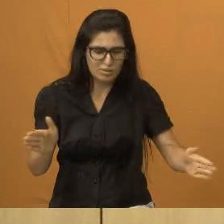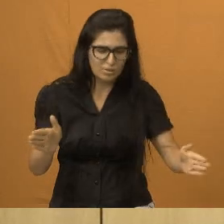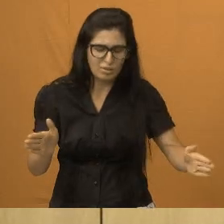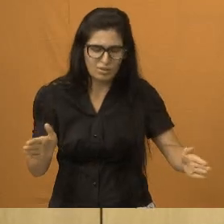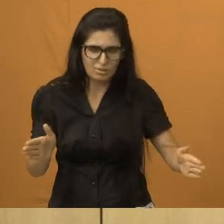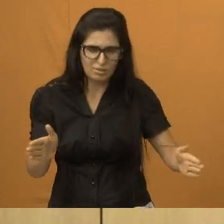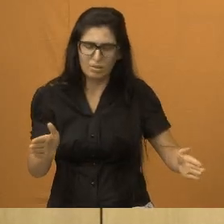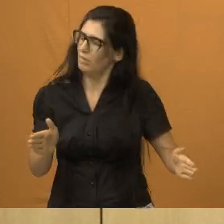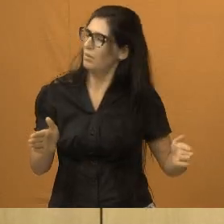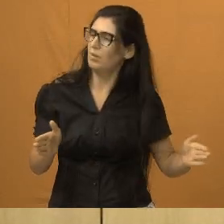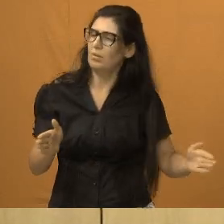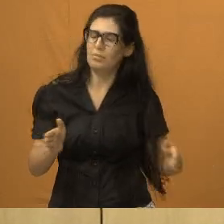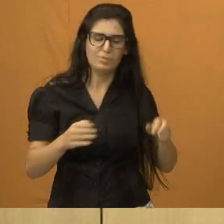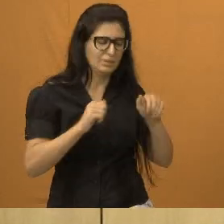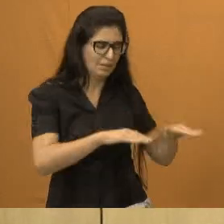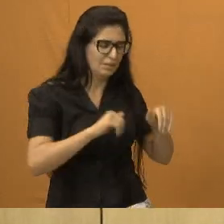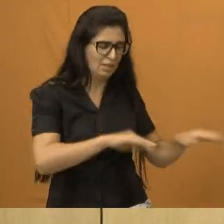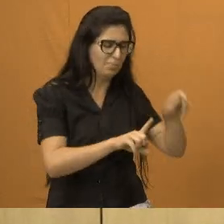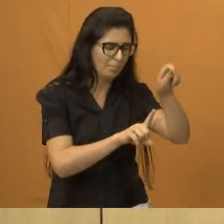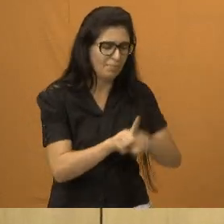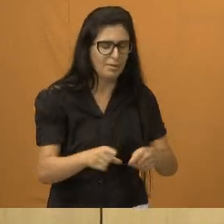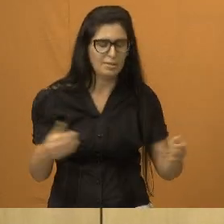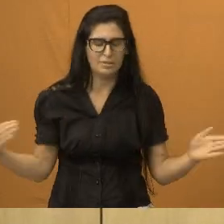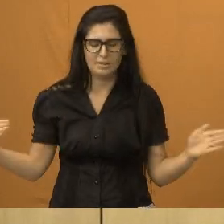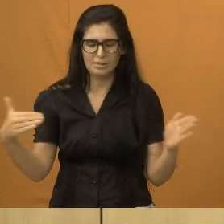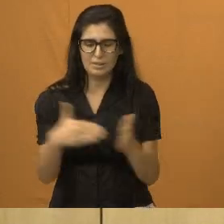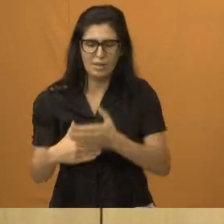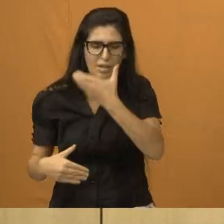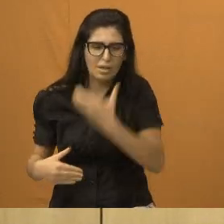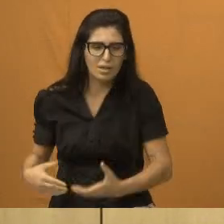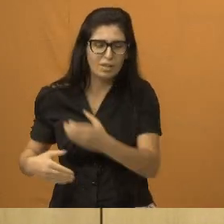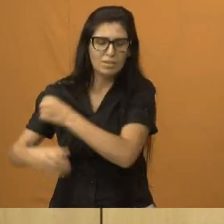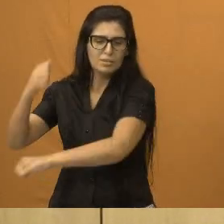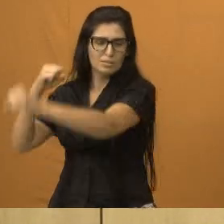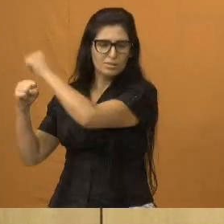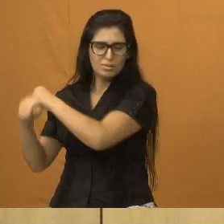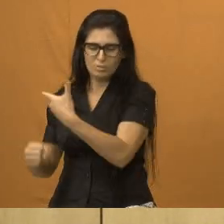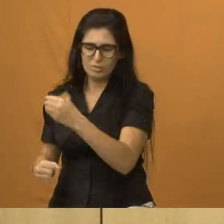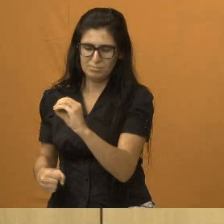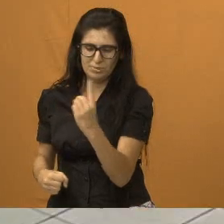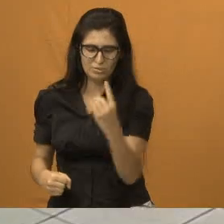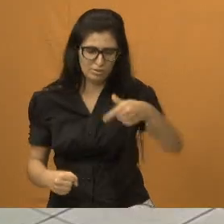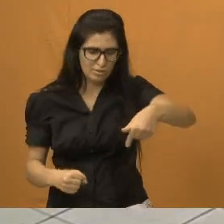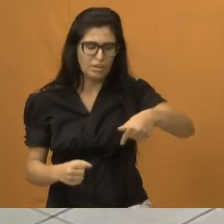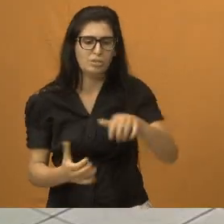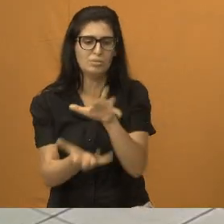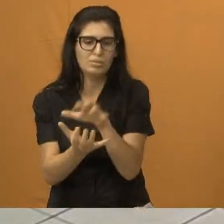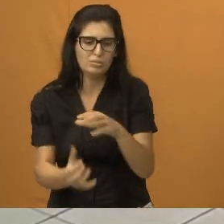2017 da Prefeitura Municipal de Jacareí. Boa noite a todos.